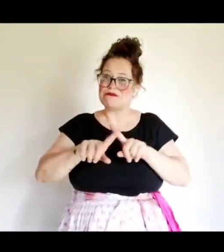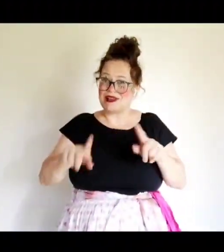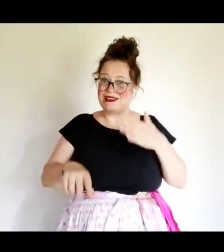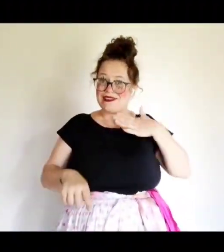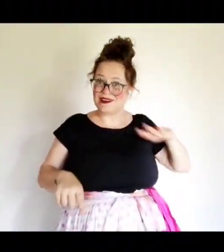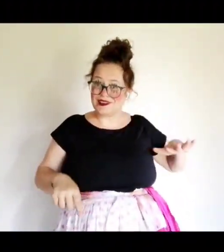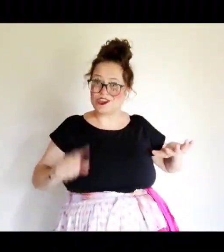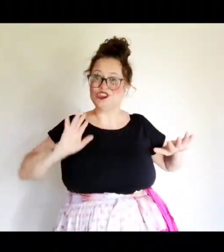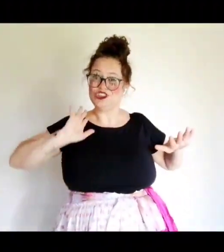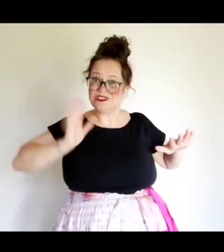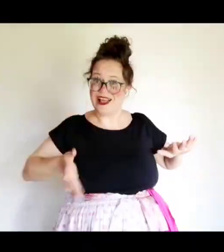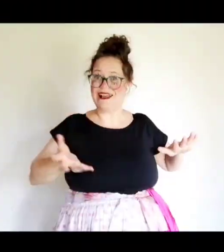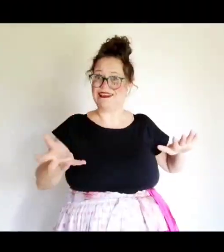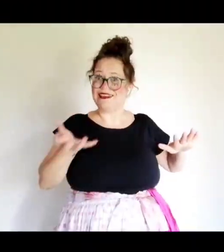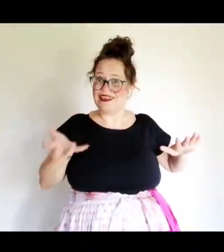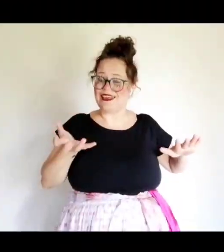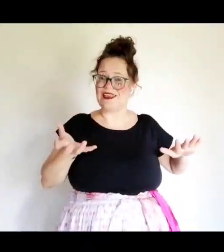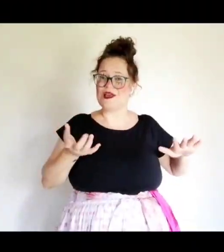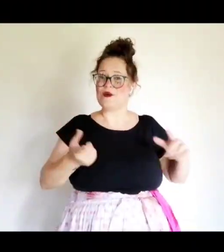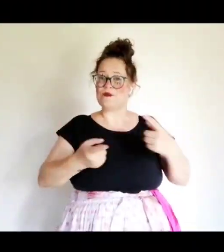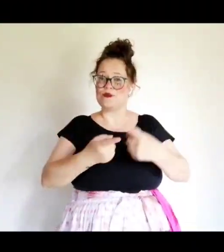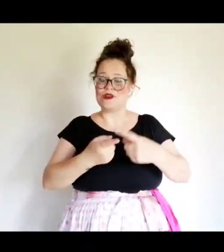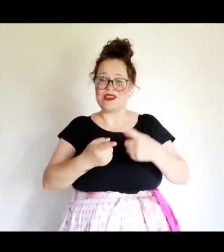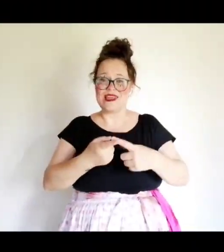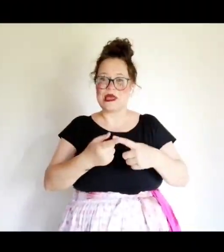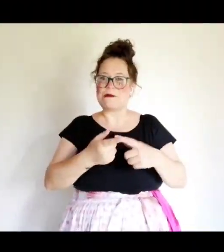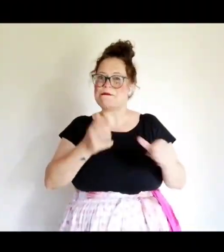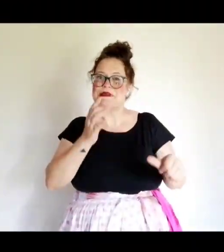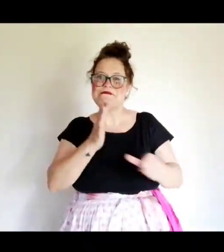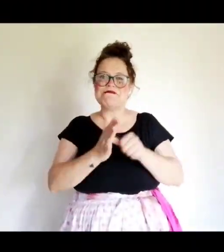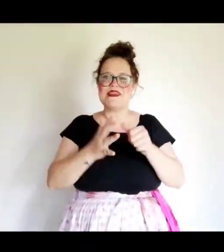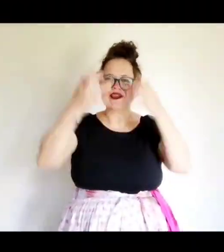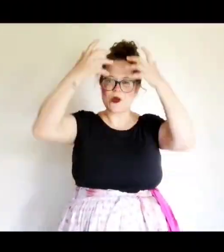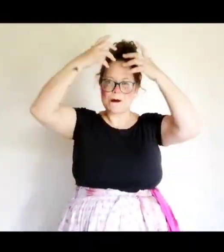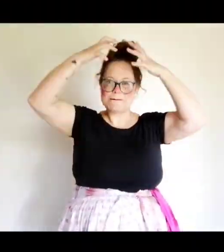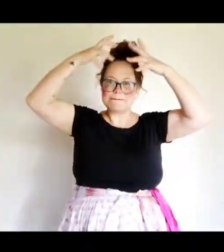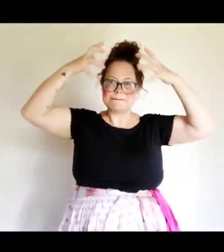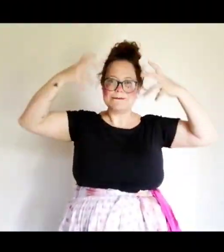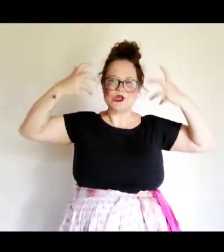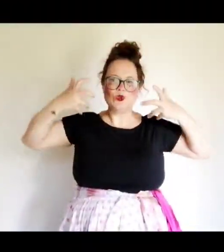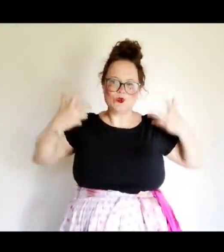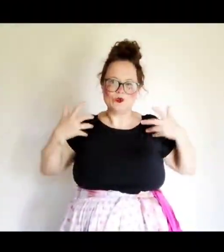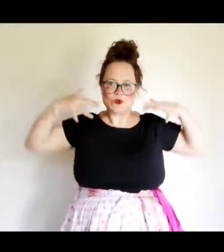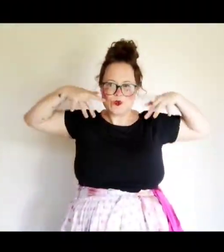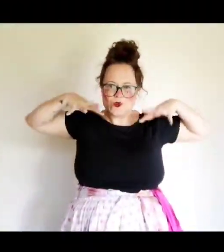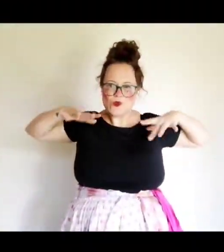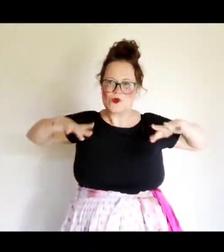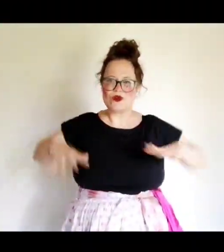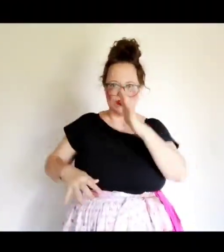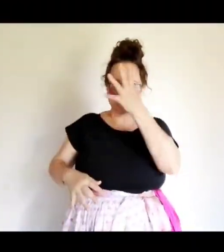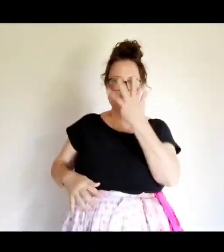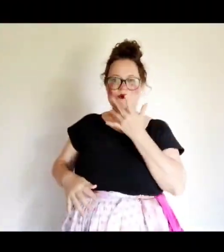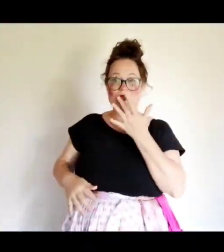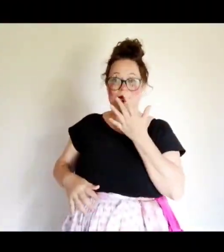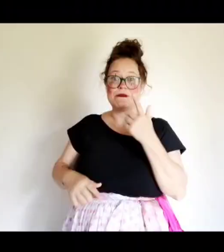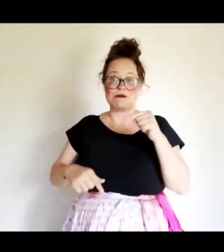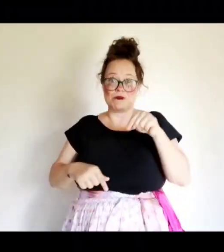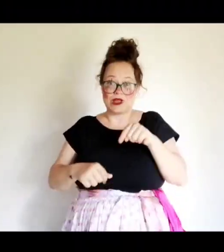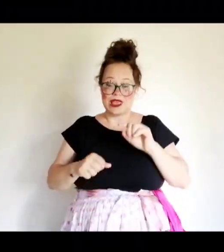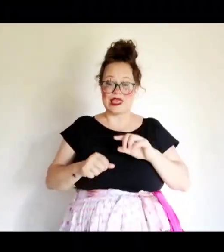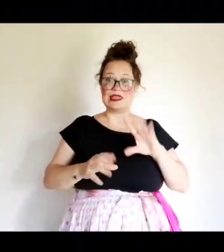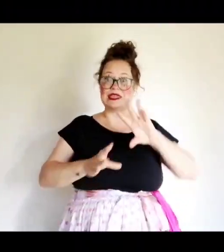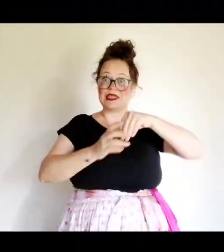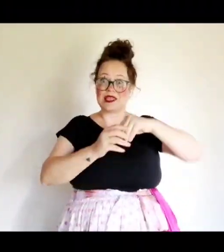criança. E quando eu mostrei a peruca, a primeira peruca, essa aqui já é a segunda que eu fiz agora na pesquisa, mas na pandemia eu